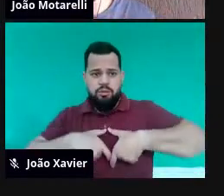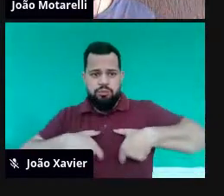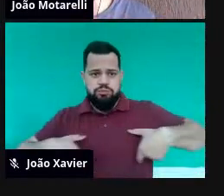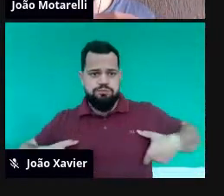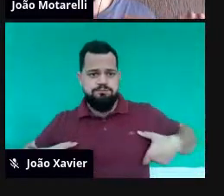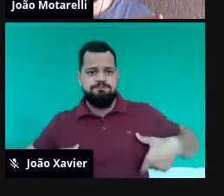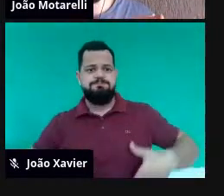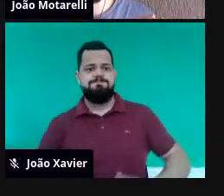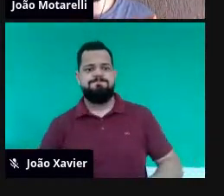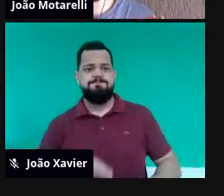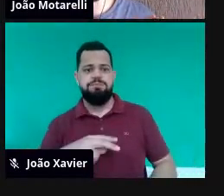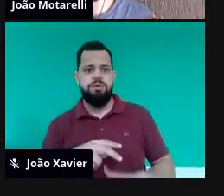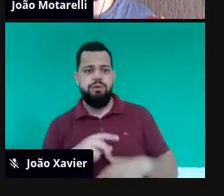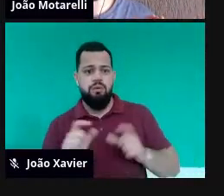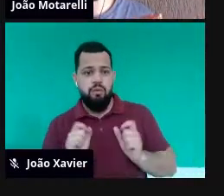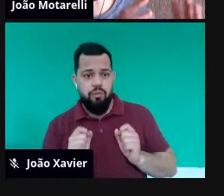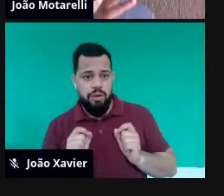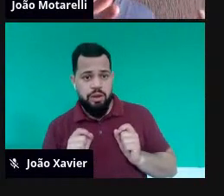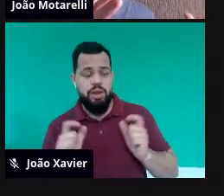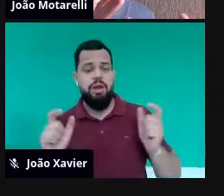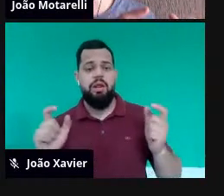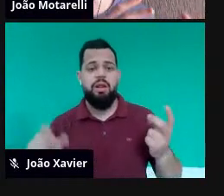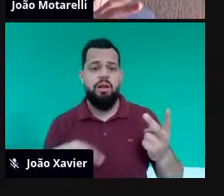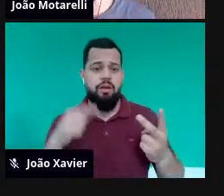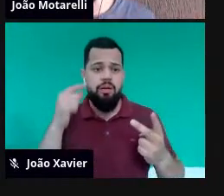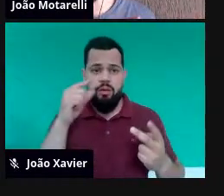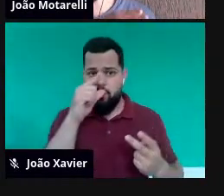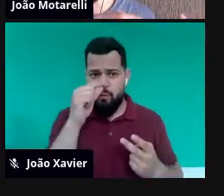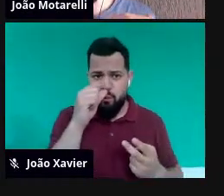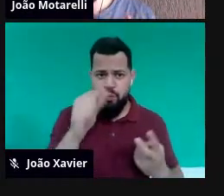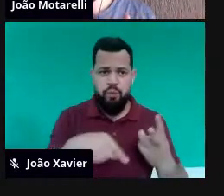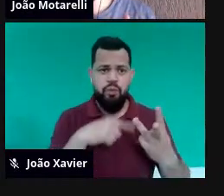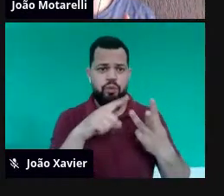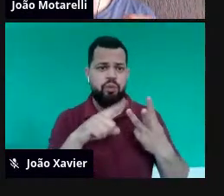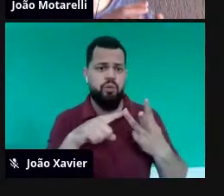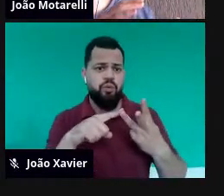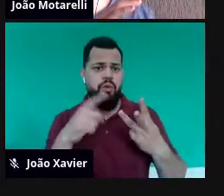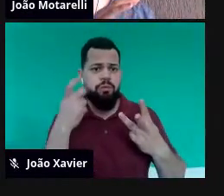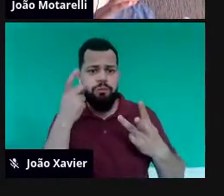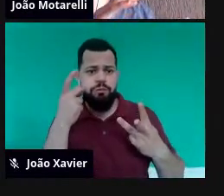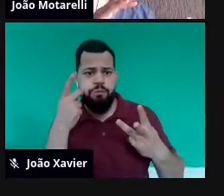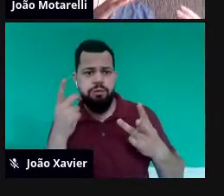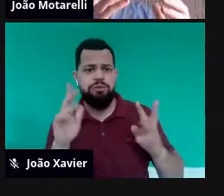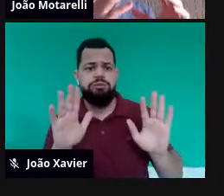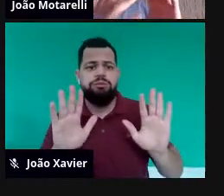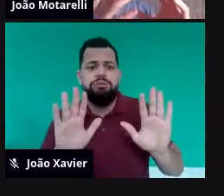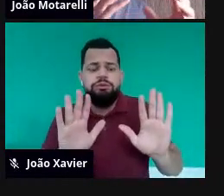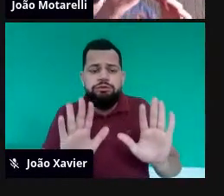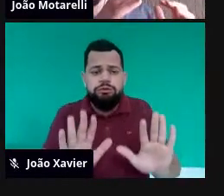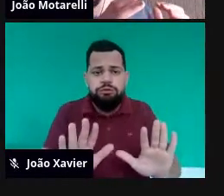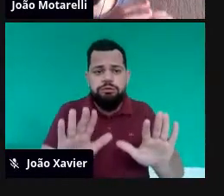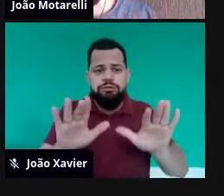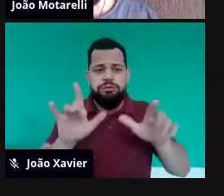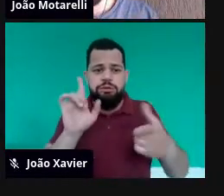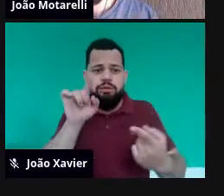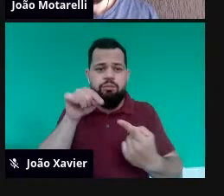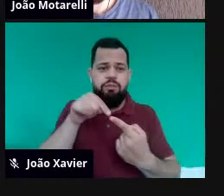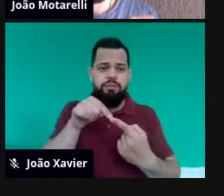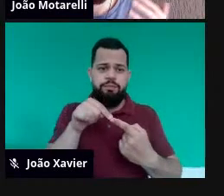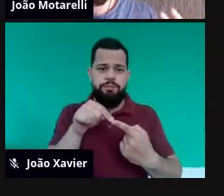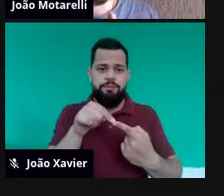busto, o seio, né, os glúteos, o quadril. Então é sempre um corpo